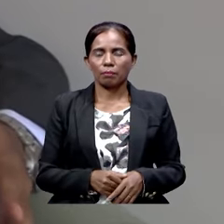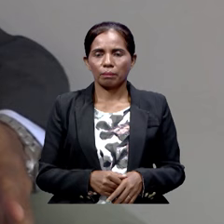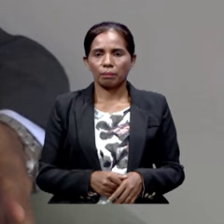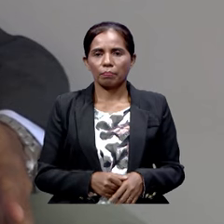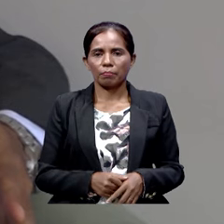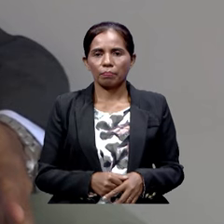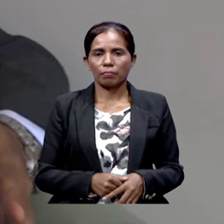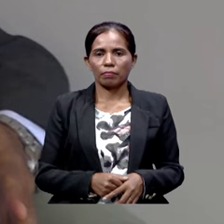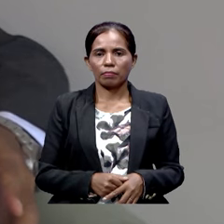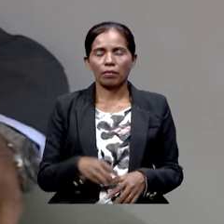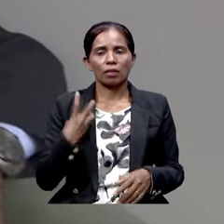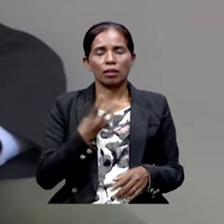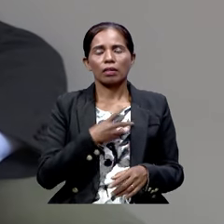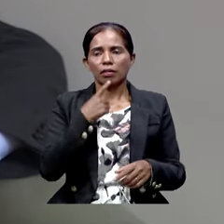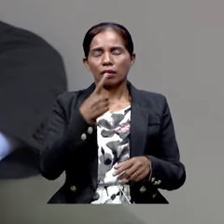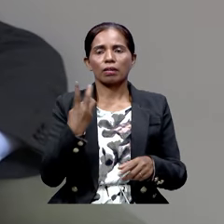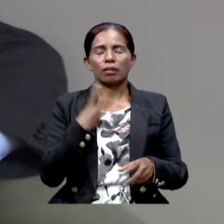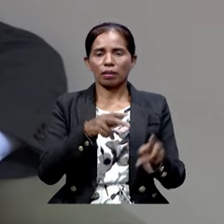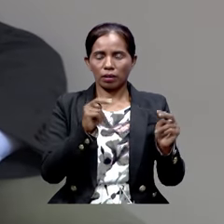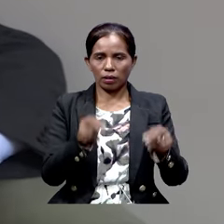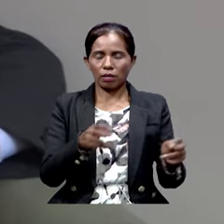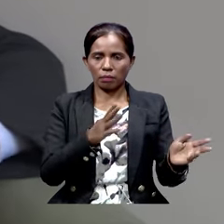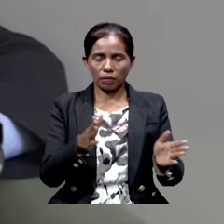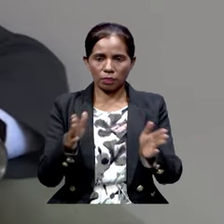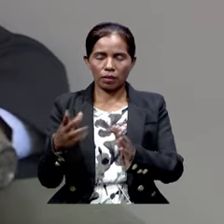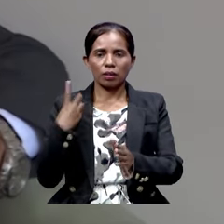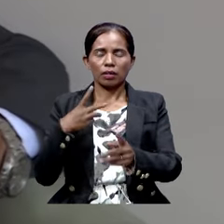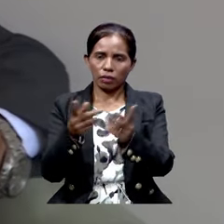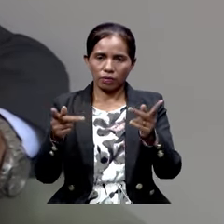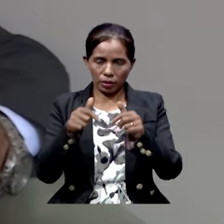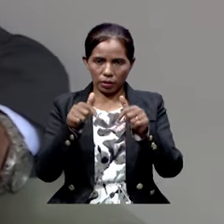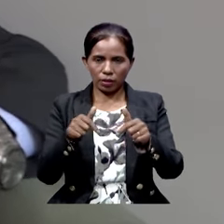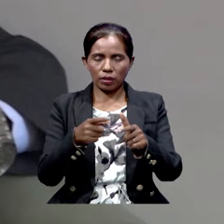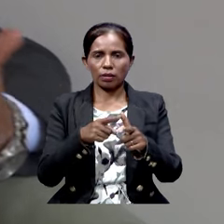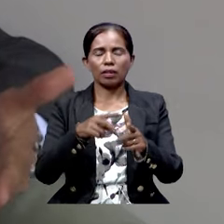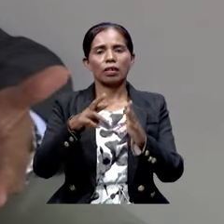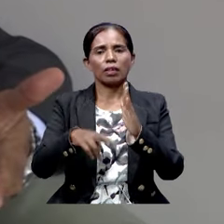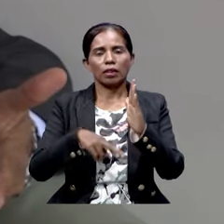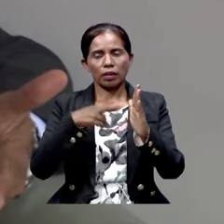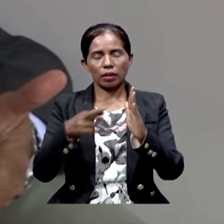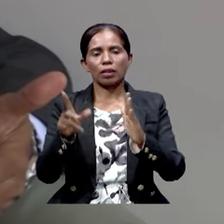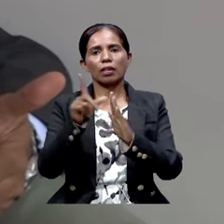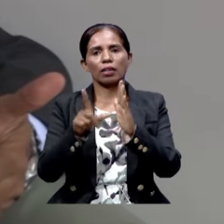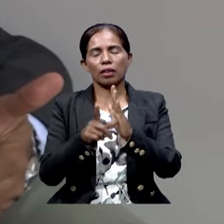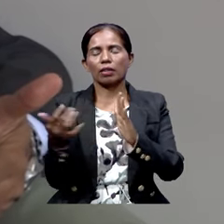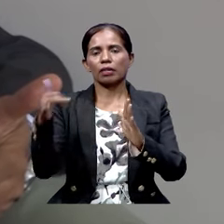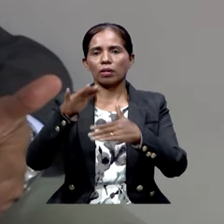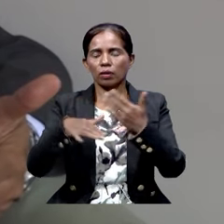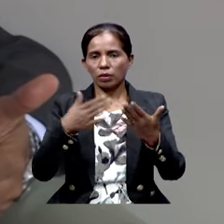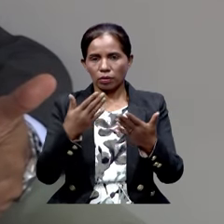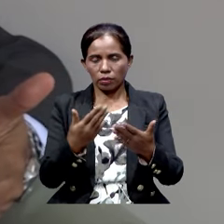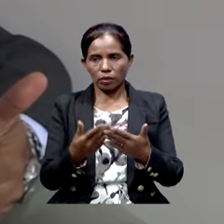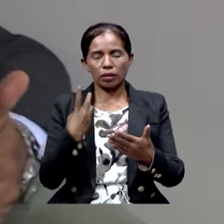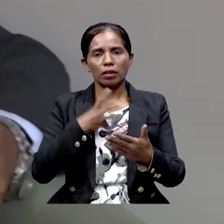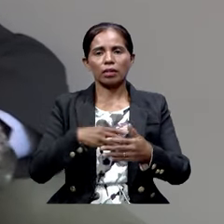Nebe kita diangkat kita tem que prepara duni kondisi sira ne. Regras lei sira utan lebih maka